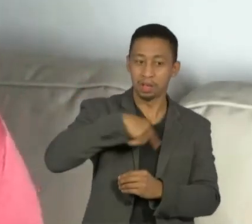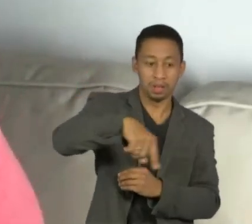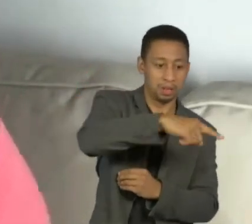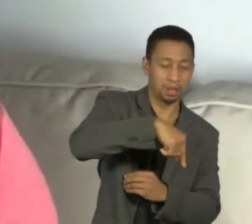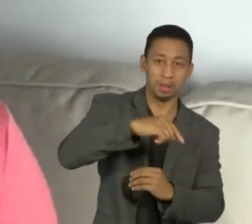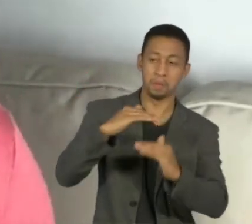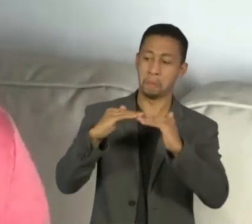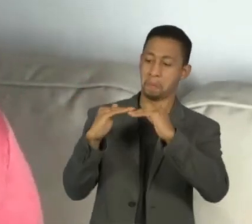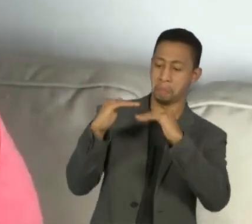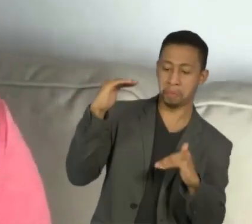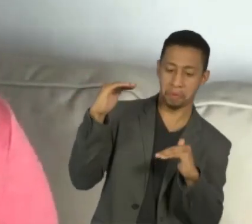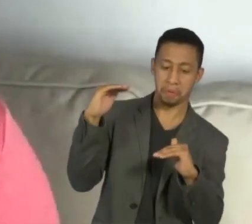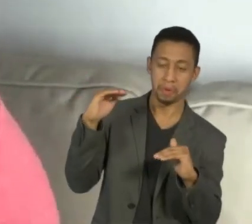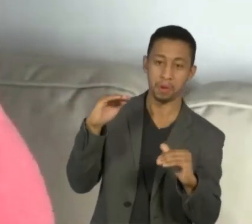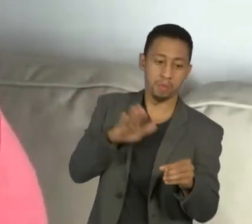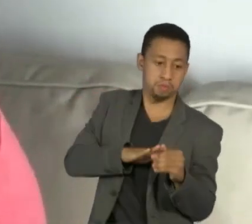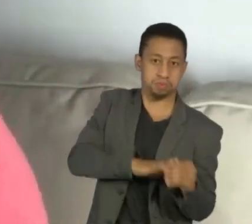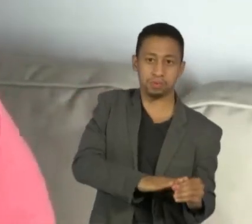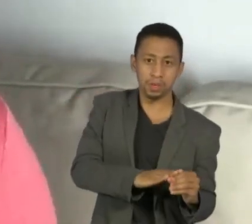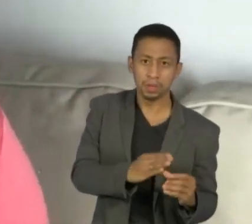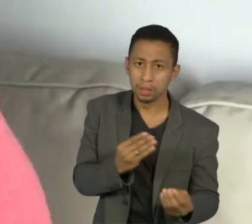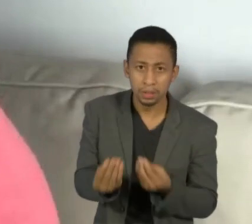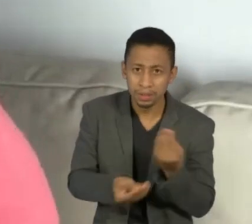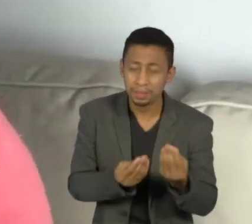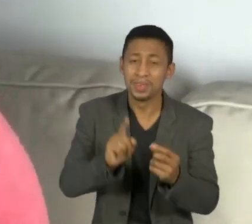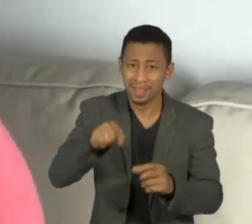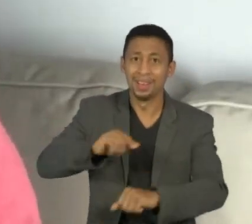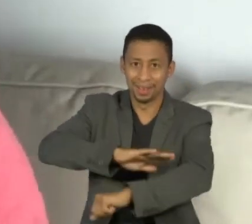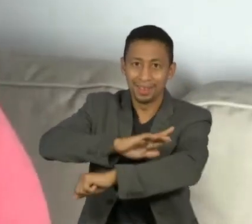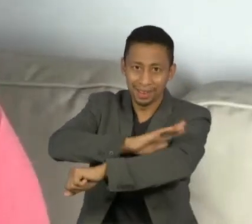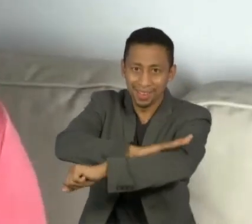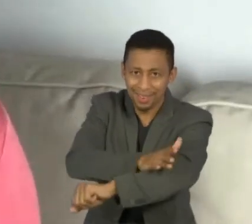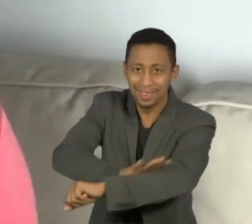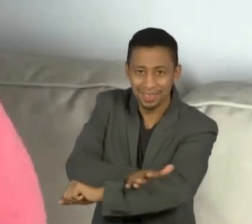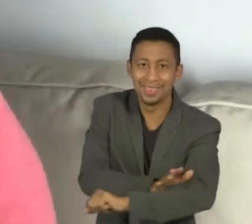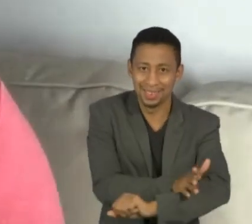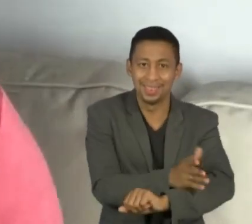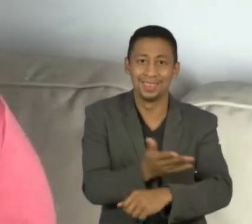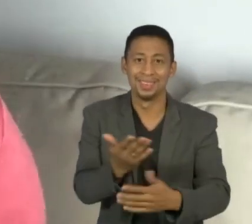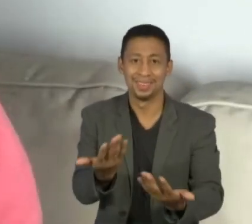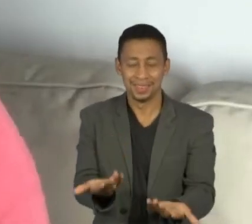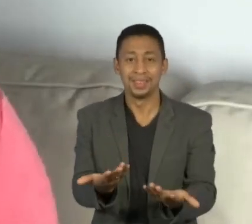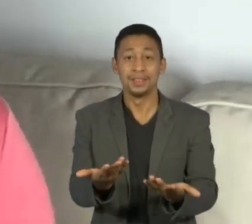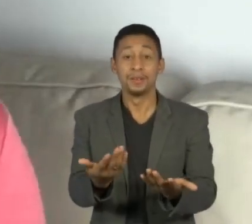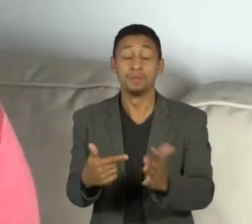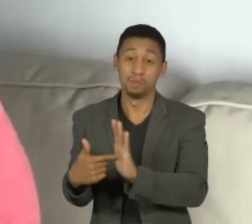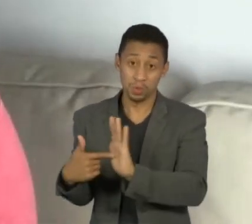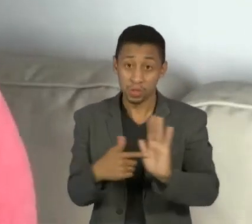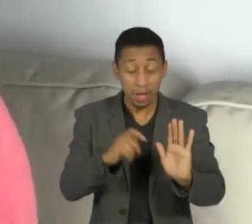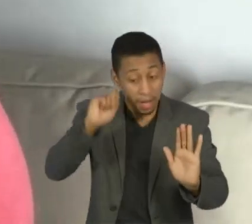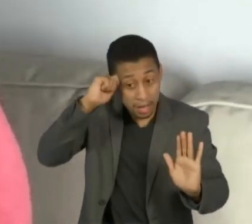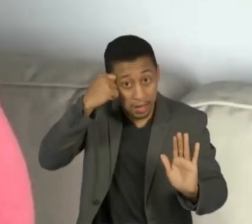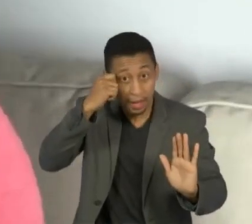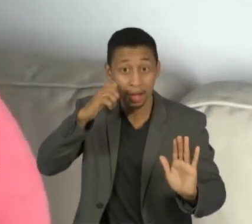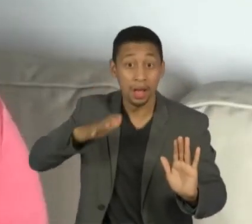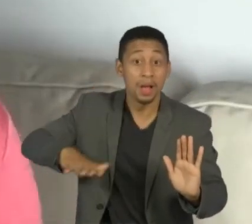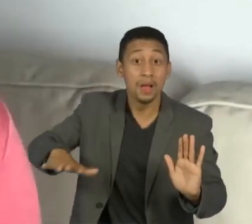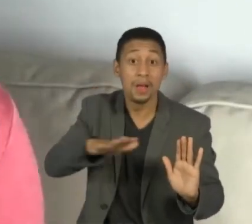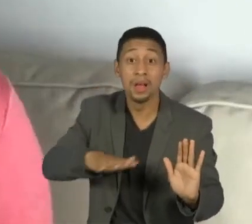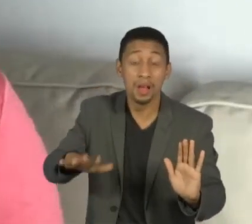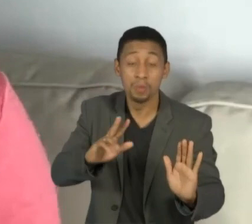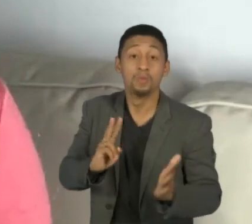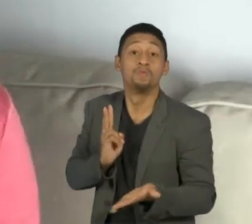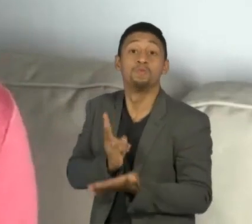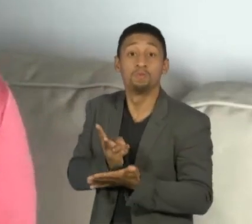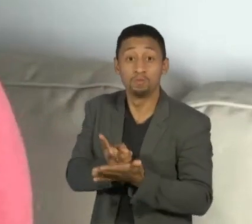na cabeça do racismo, da criação eugênica do racismo, vai colocar os negros como até em alguns momentos da